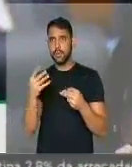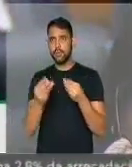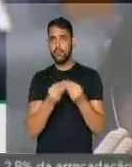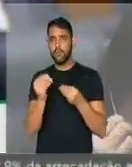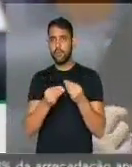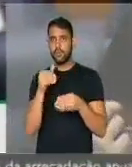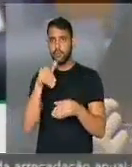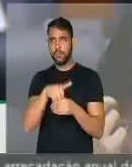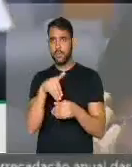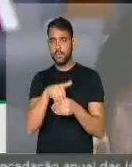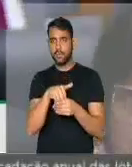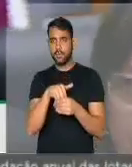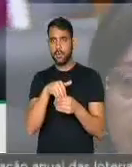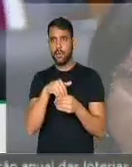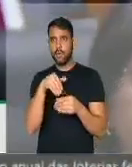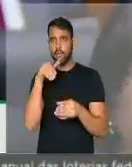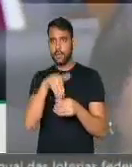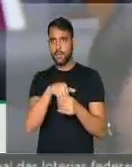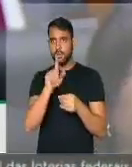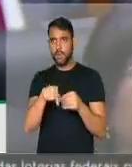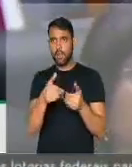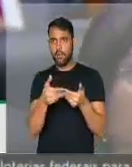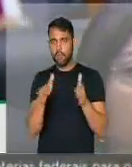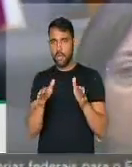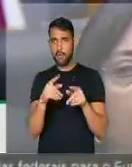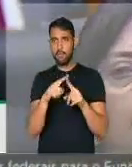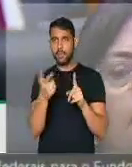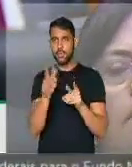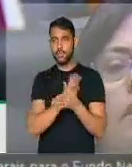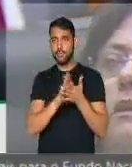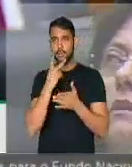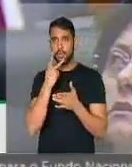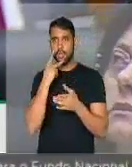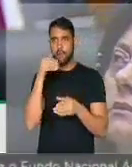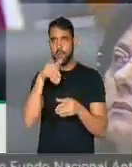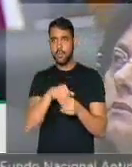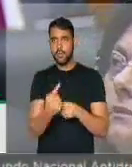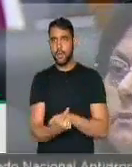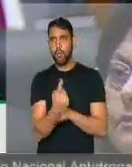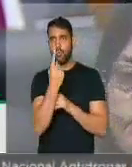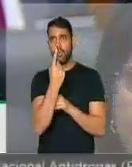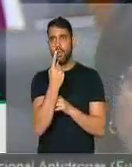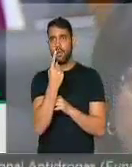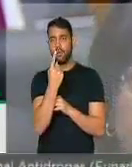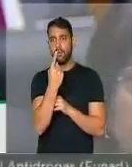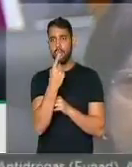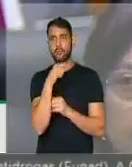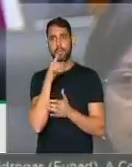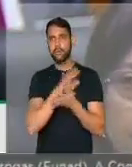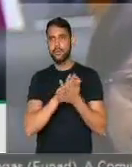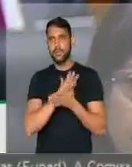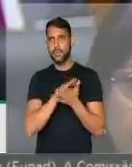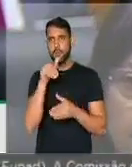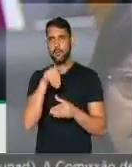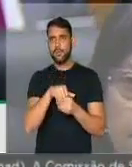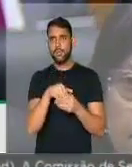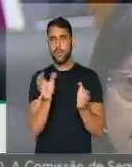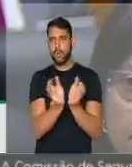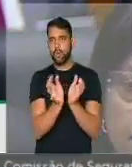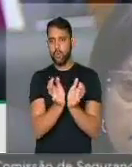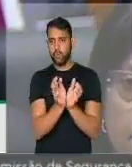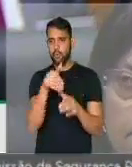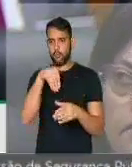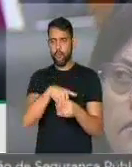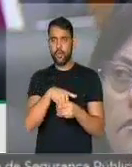forma de votação. A votação é aberta, mas não diz que a votação é única. Não diz que a votação é